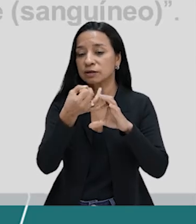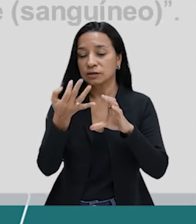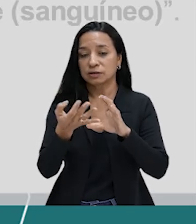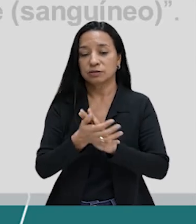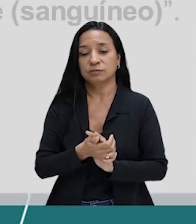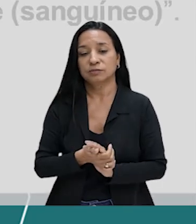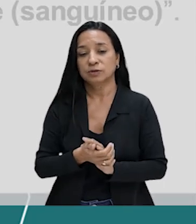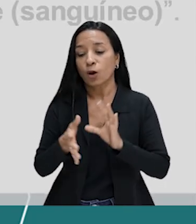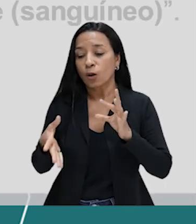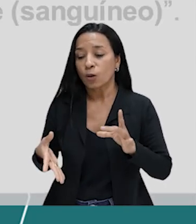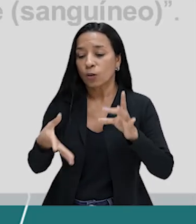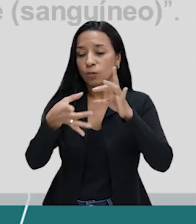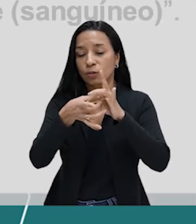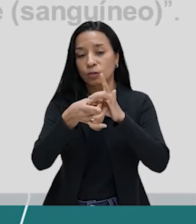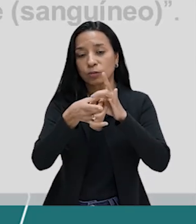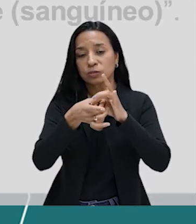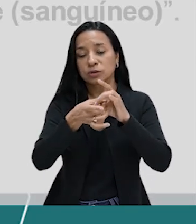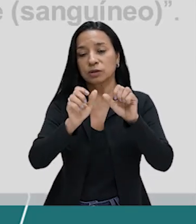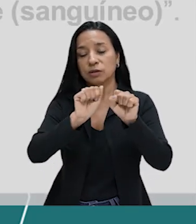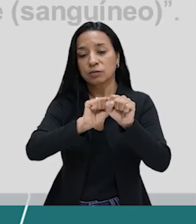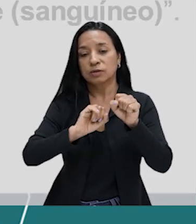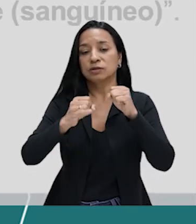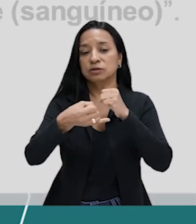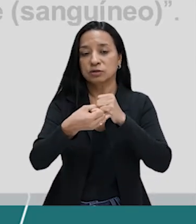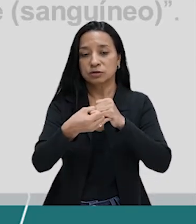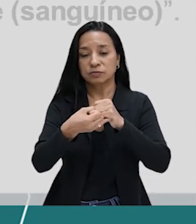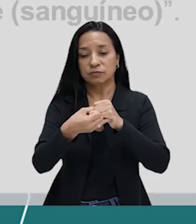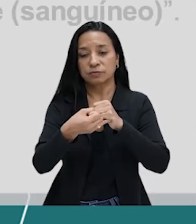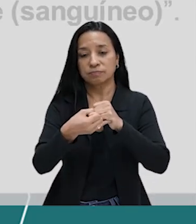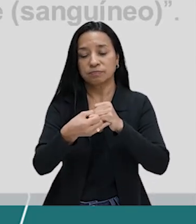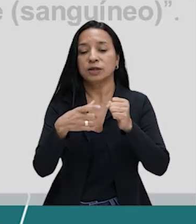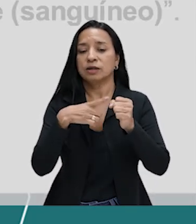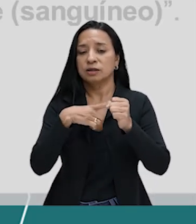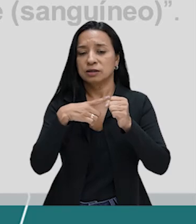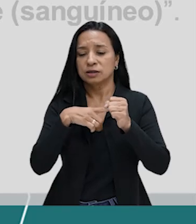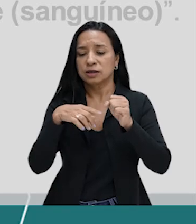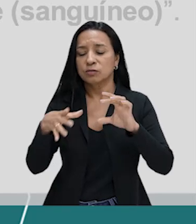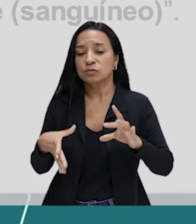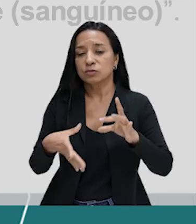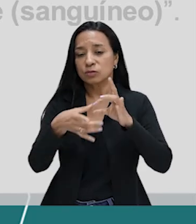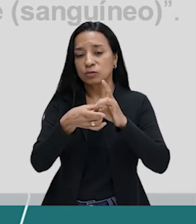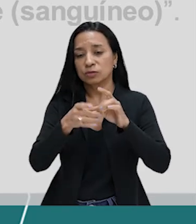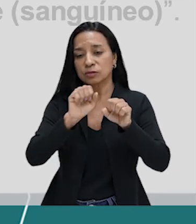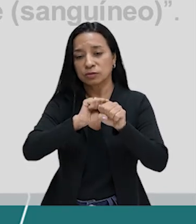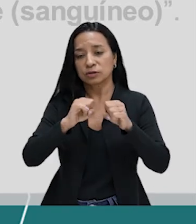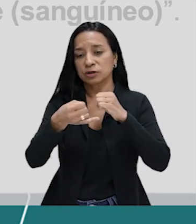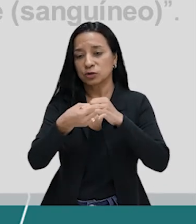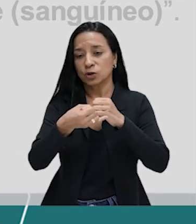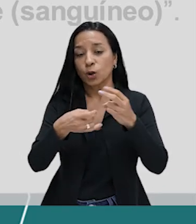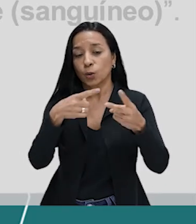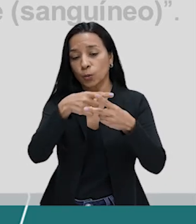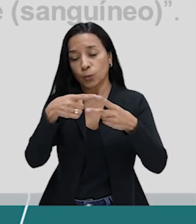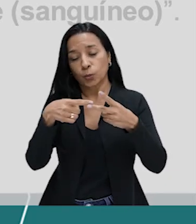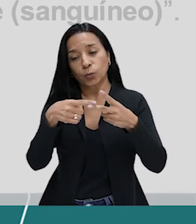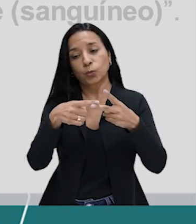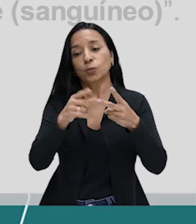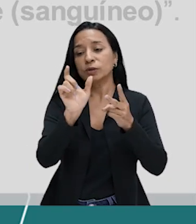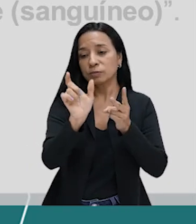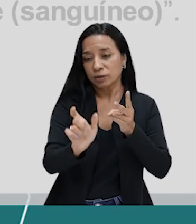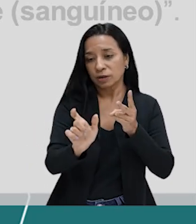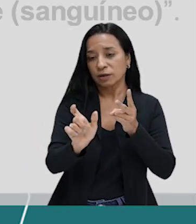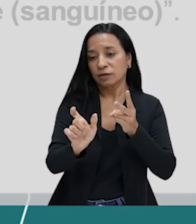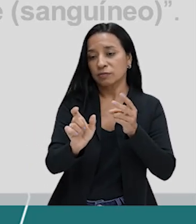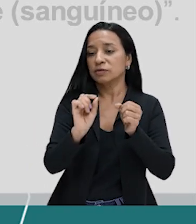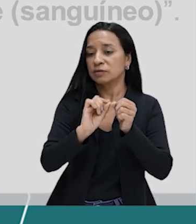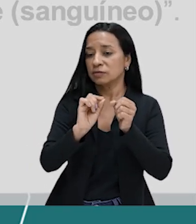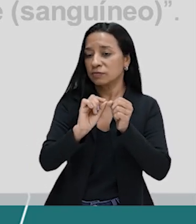locução adjetiva. Temos uma locução adjetiva quando duas ou mais palavras juntas exercem a função de